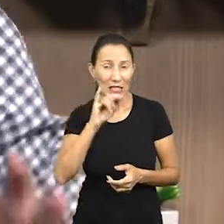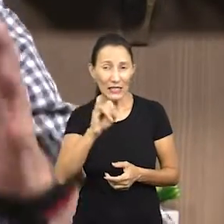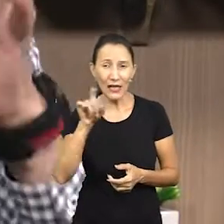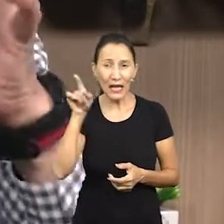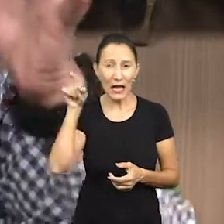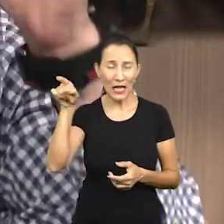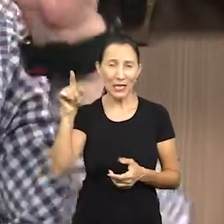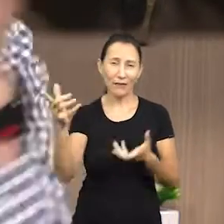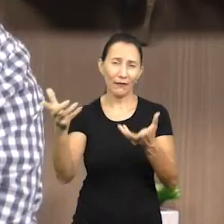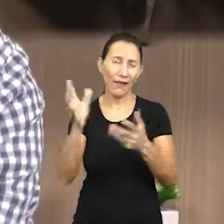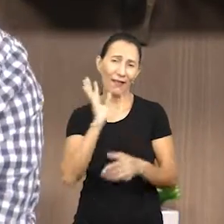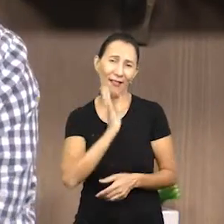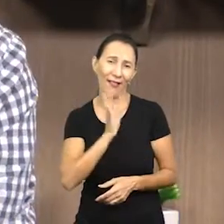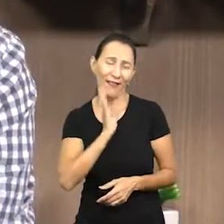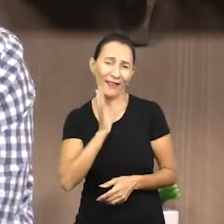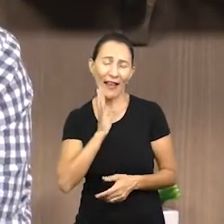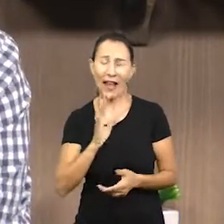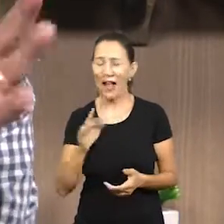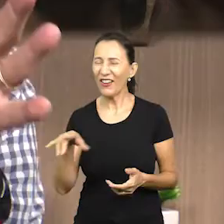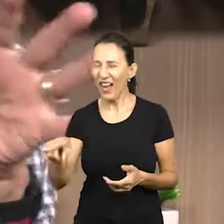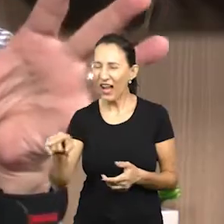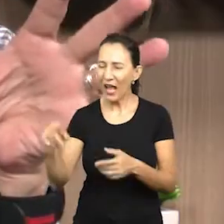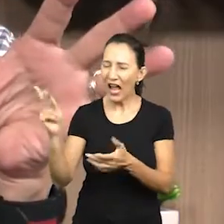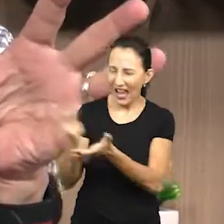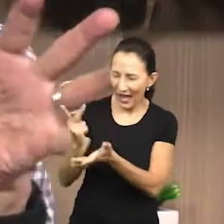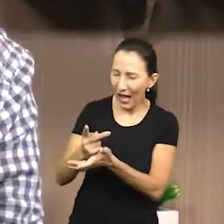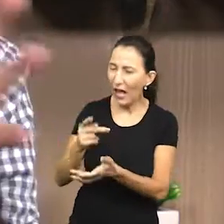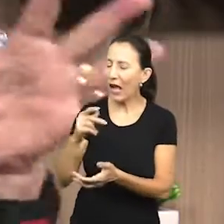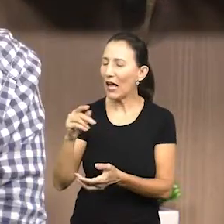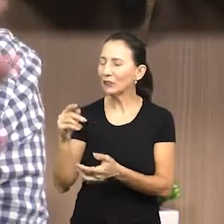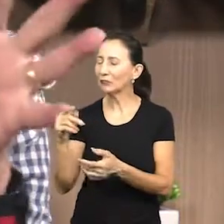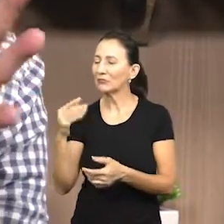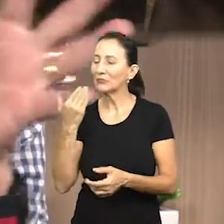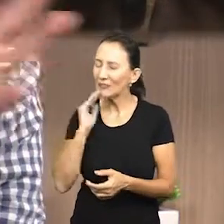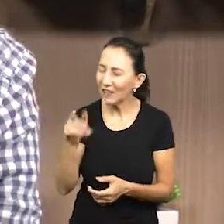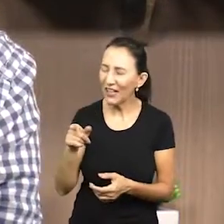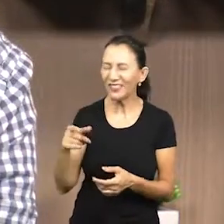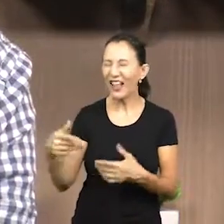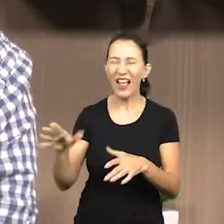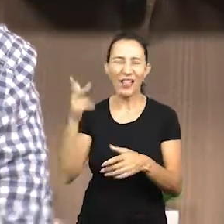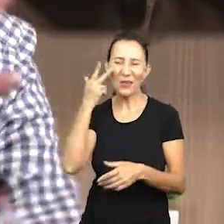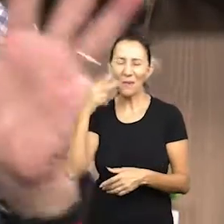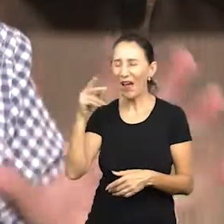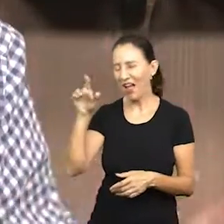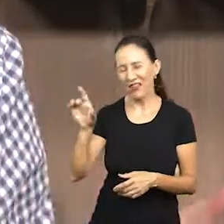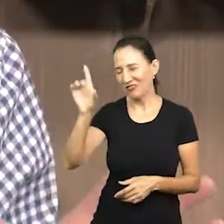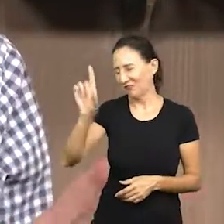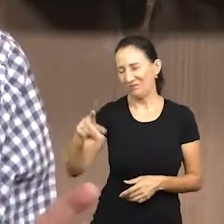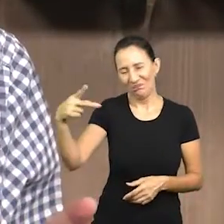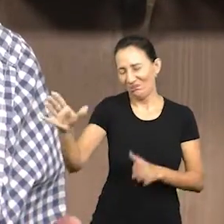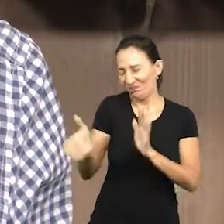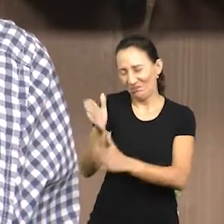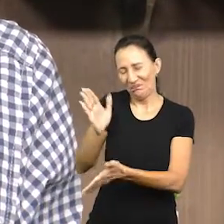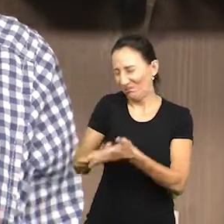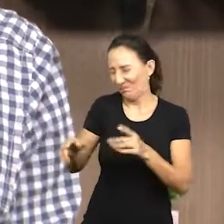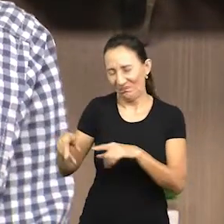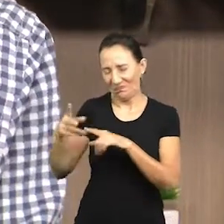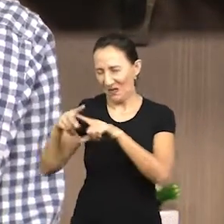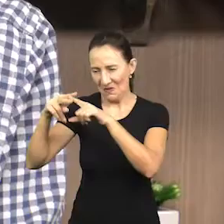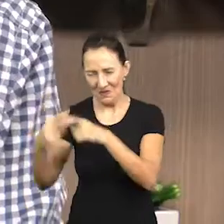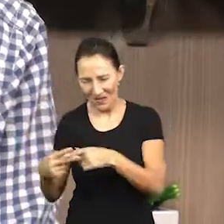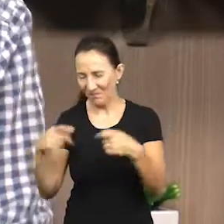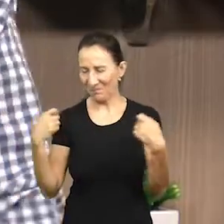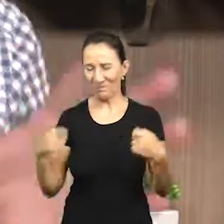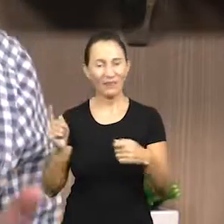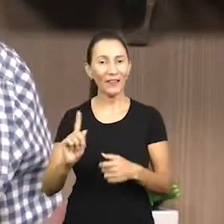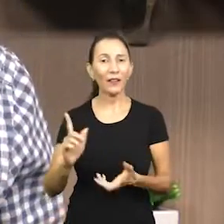época, porque ele era um cara legal. O cara legal é o cara que agrada todo mundo, é o camaleão. Ele